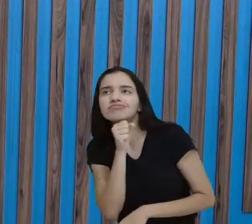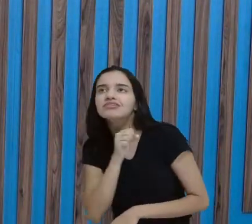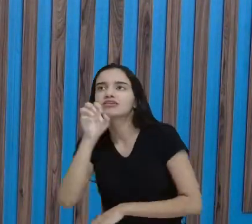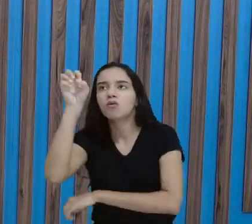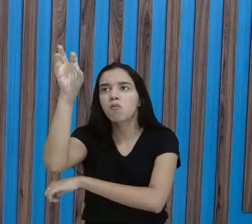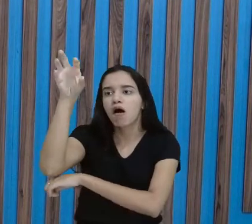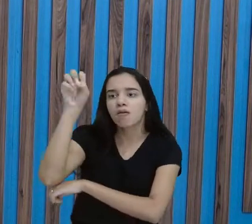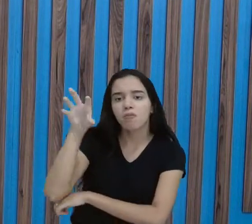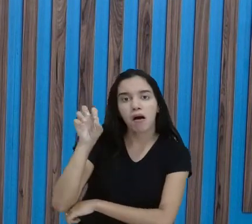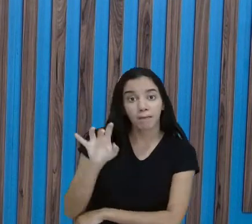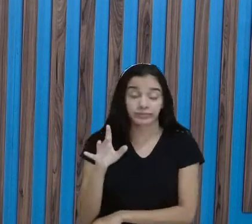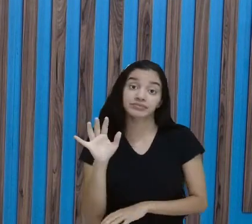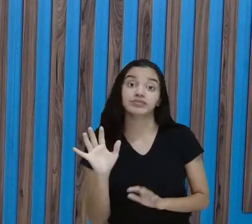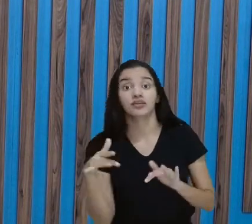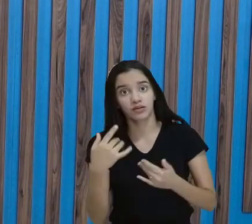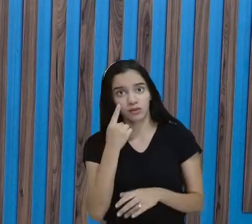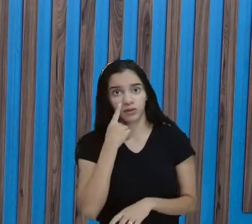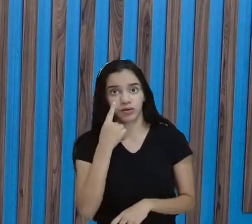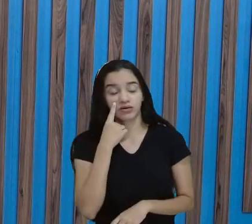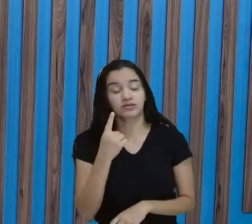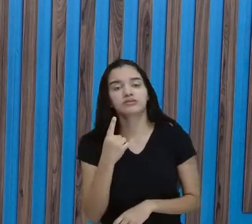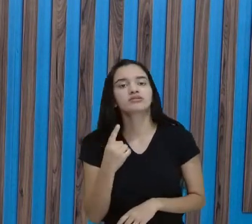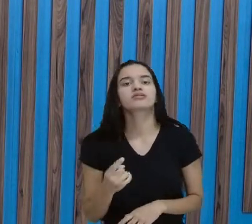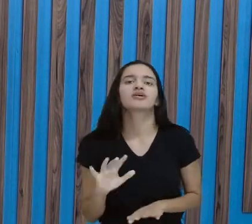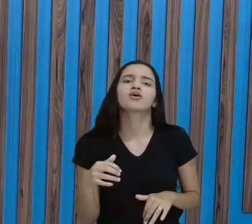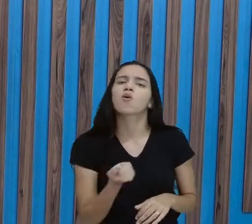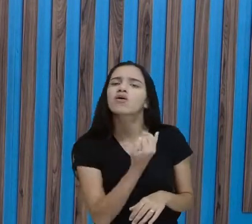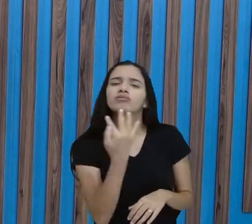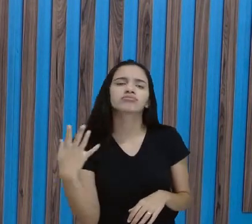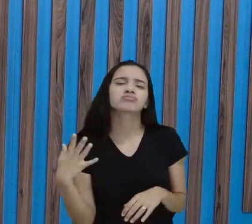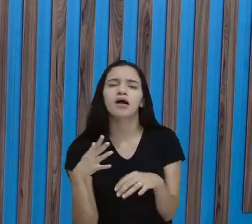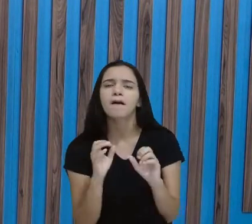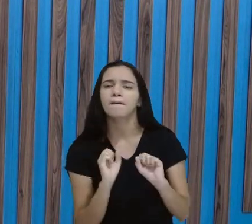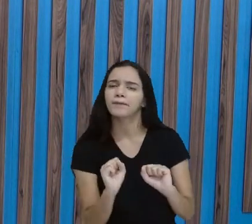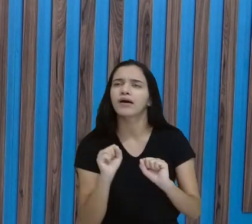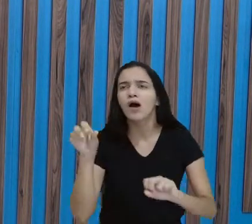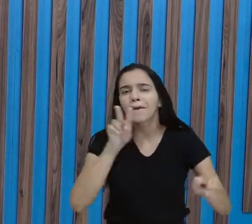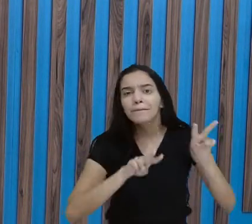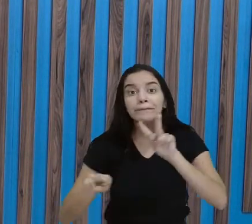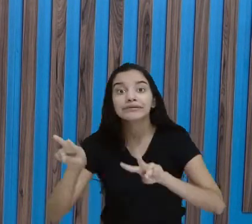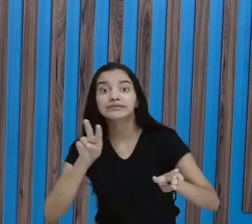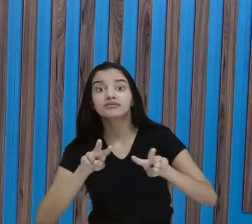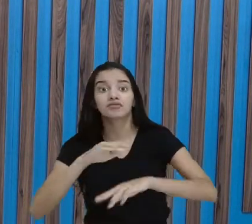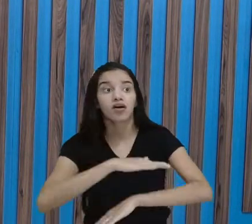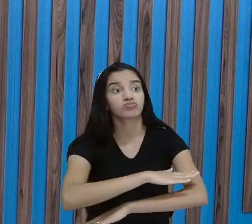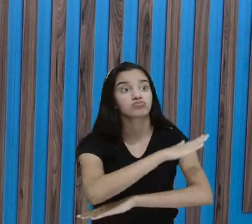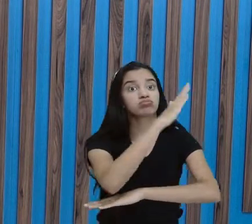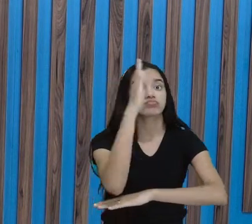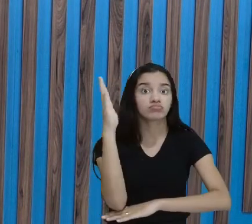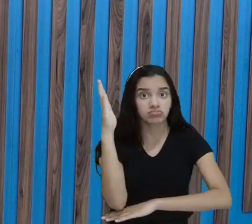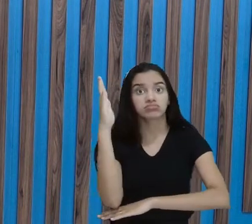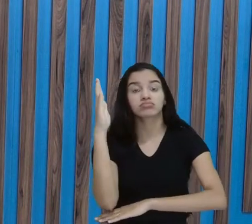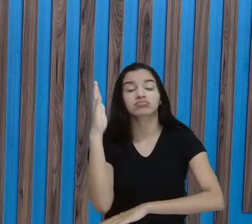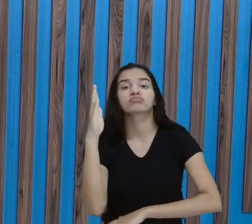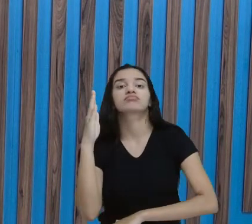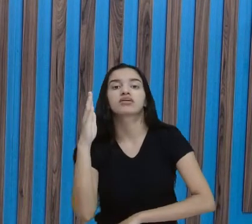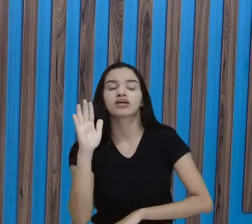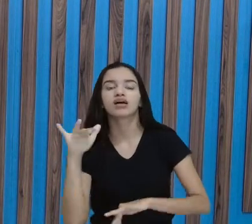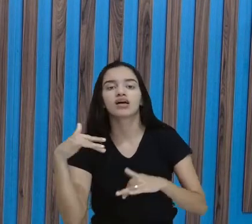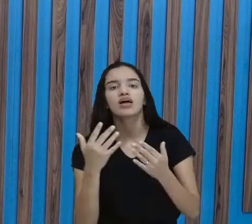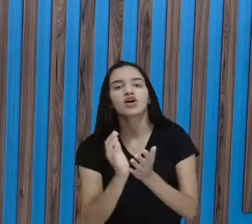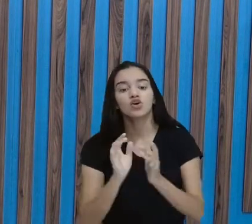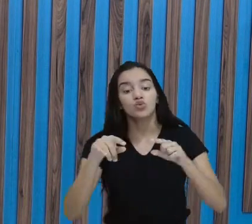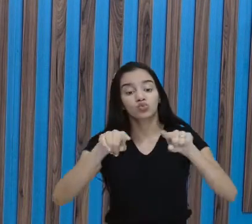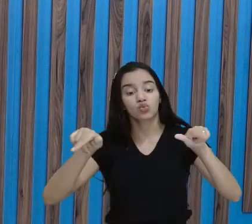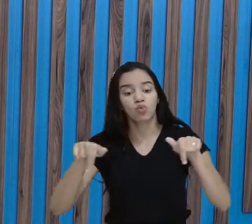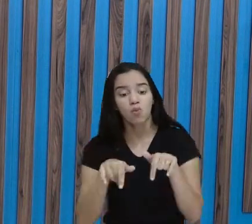sinal. Então, olha só, quantas coisas ele pôde observar da janela lateral, né, do quarto